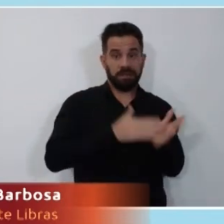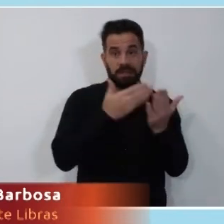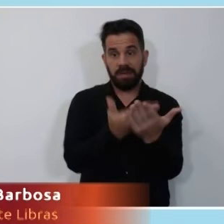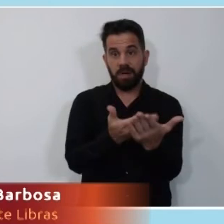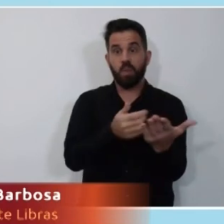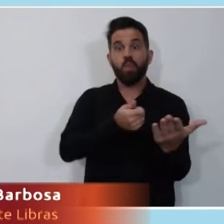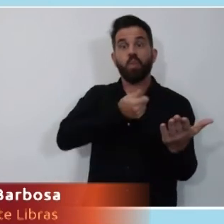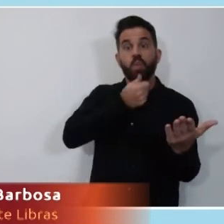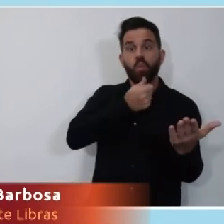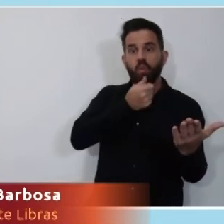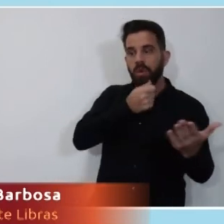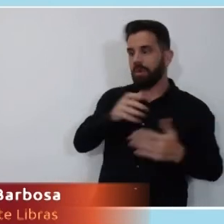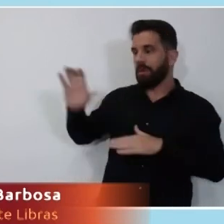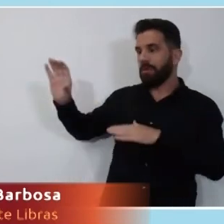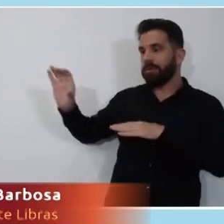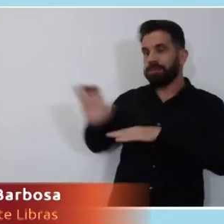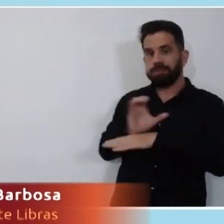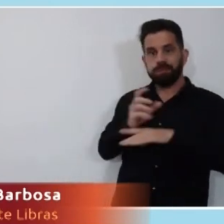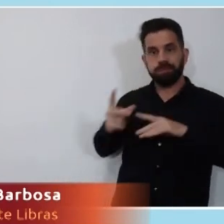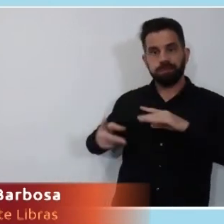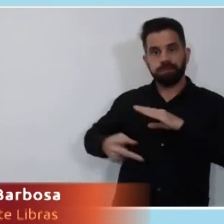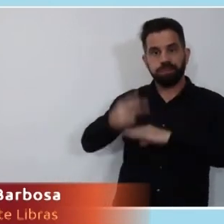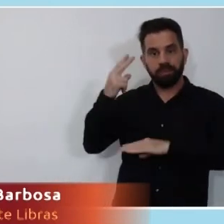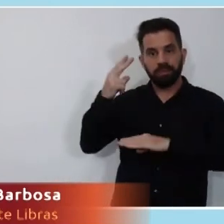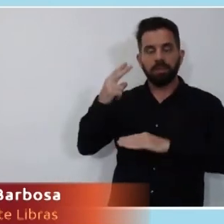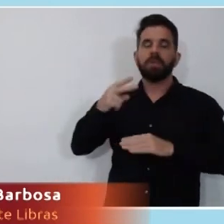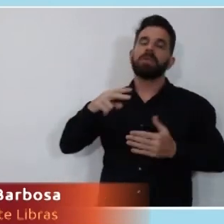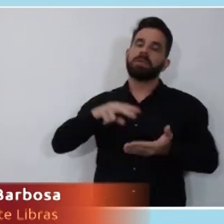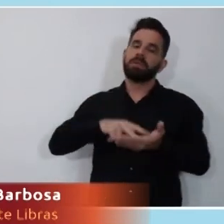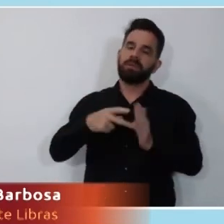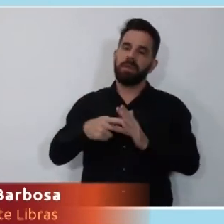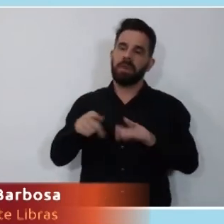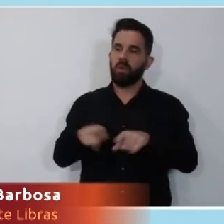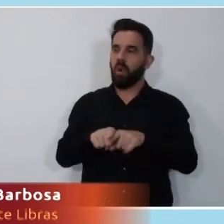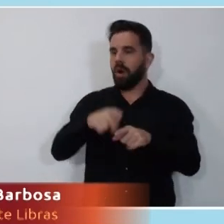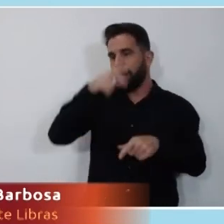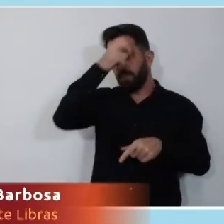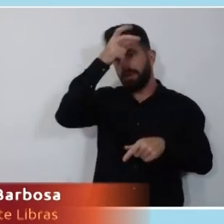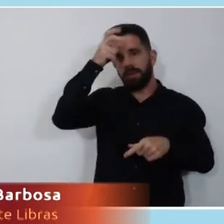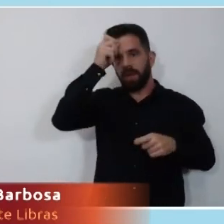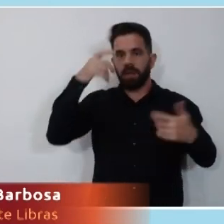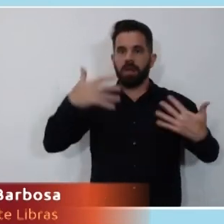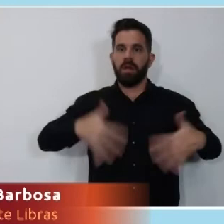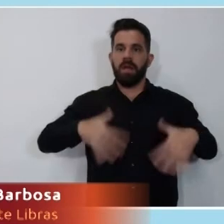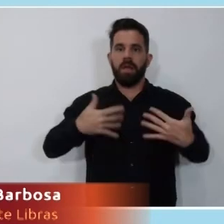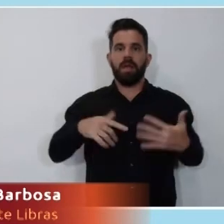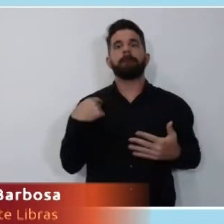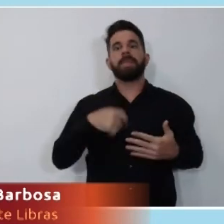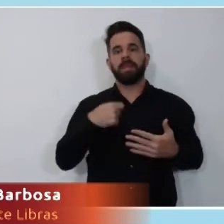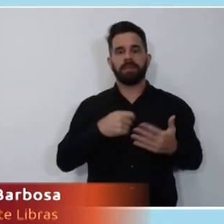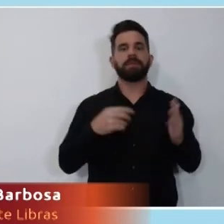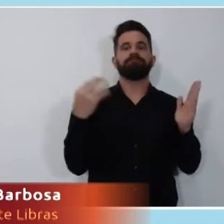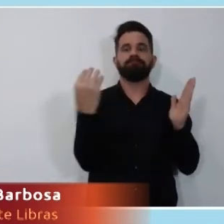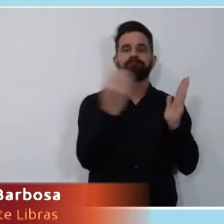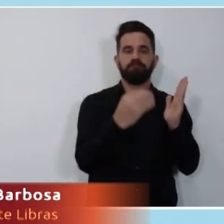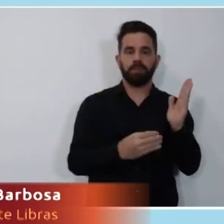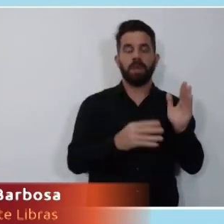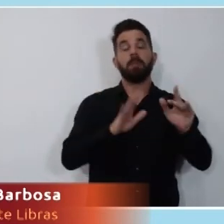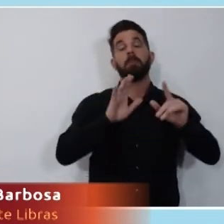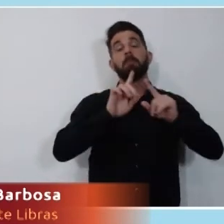faça plano de mobilidade, é uma forma, né, de pressionar as prefeituras para que elas realizem e tudo mais. Mas aquelas que têm já uma